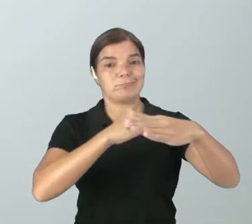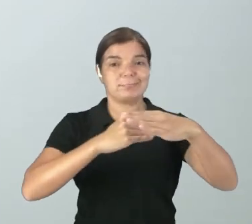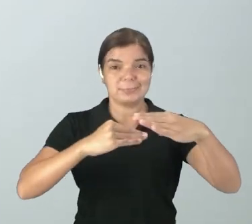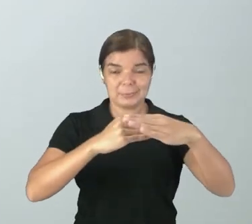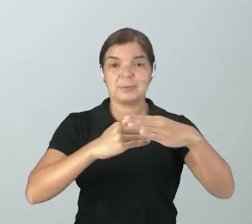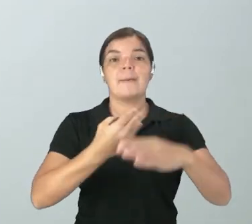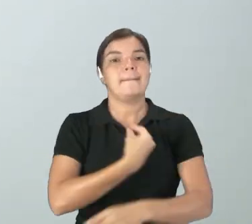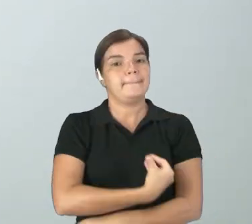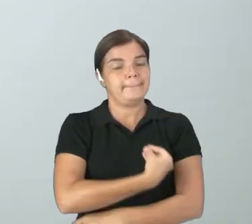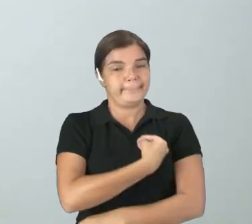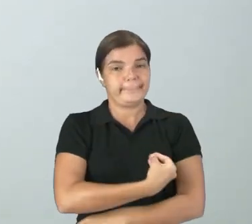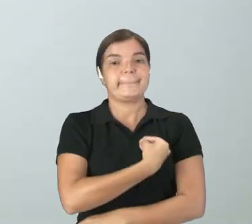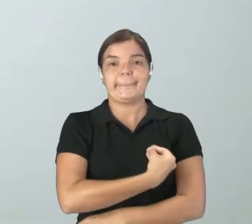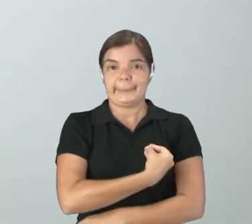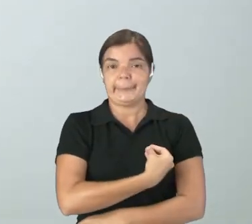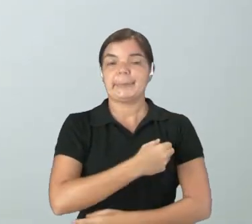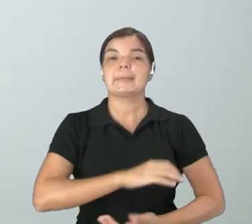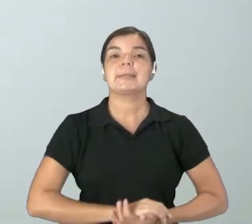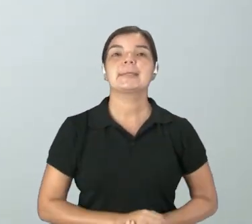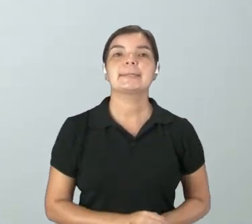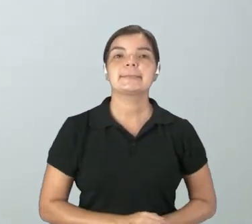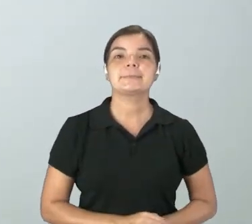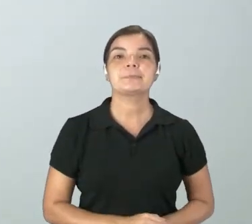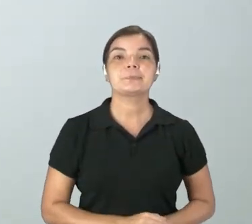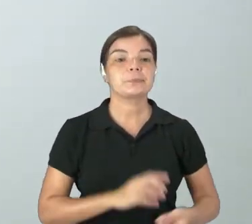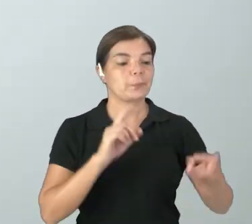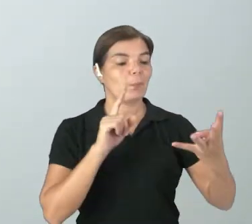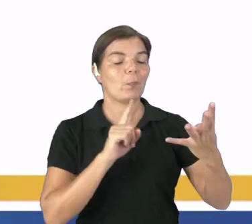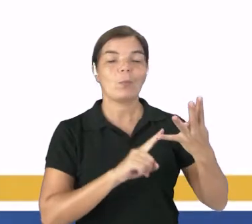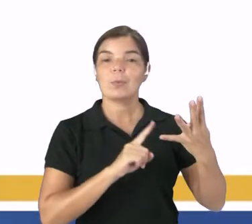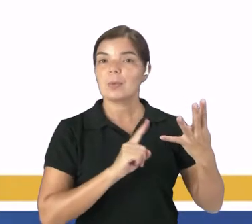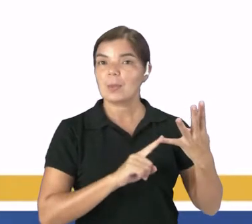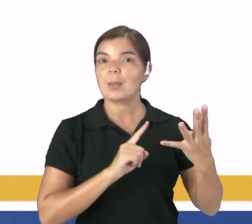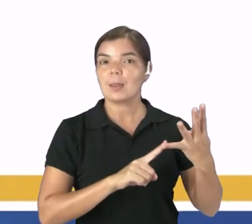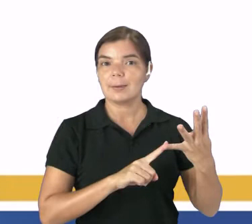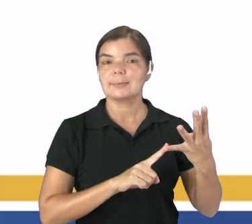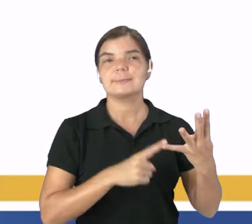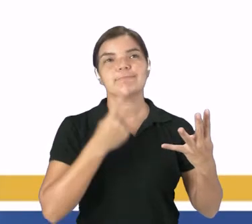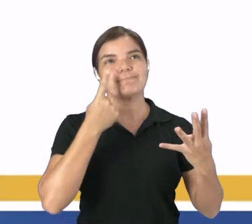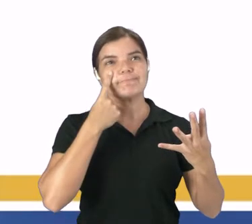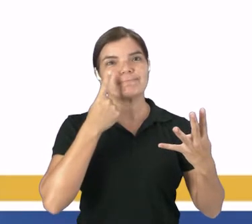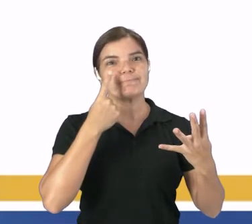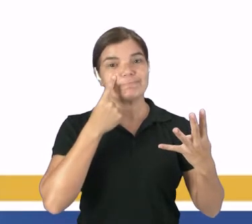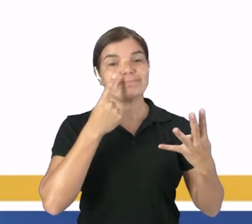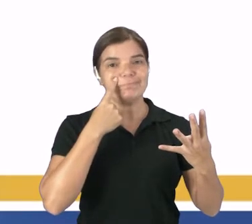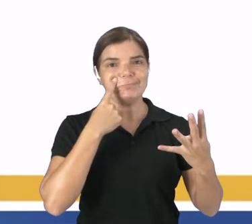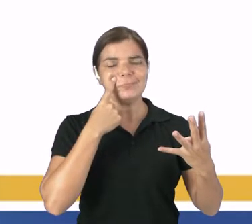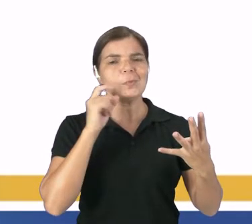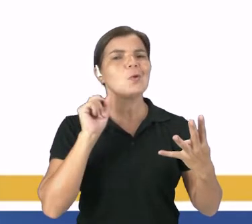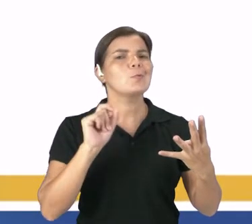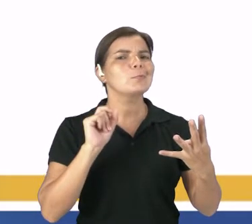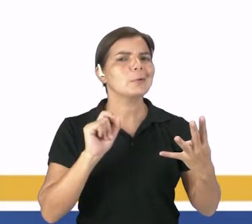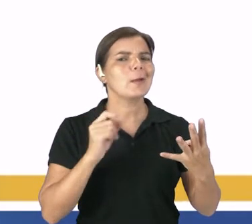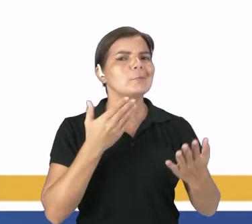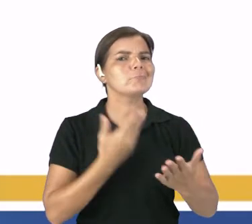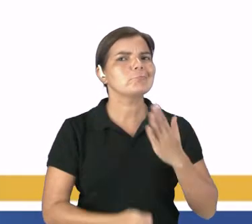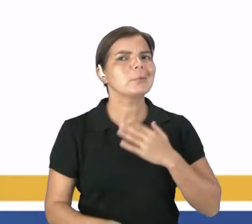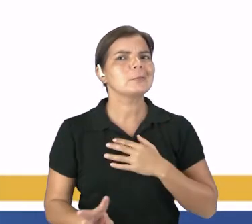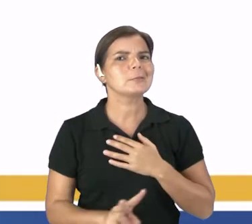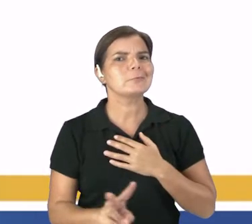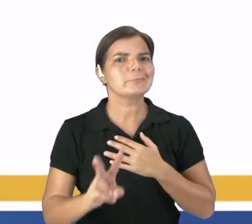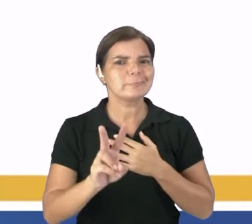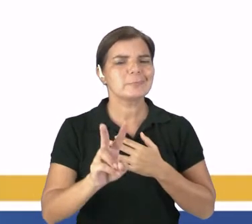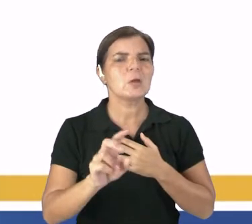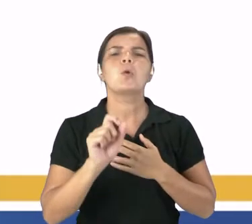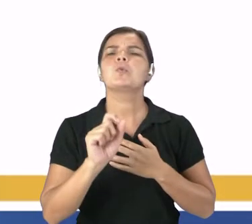desigualdade social presente no meio em que a gente vive. O quarto aspecto, que vem em decorrência disso, vai ser a